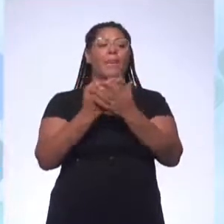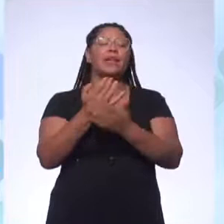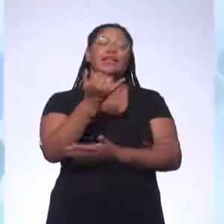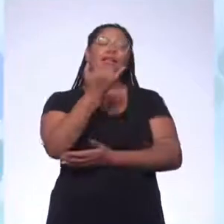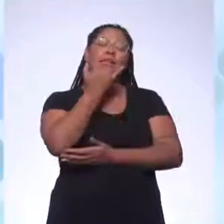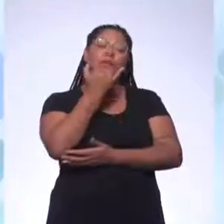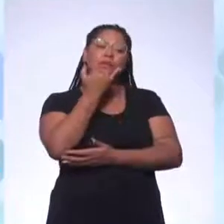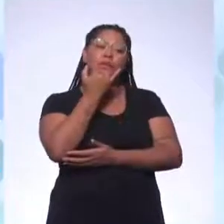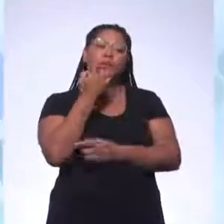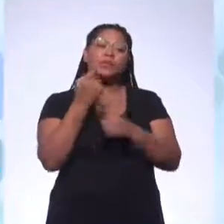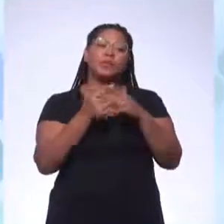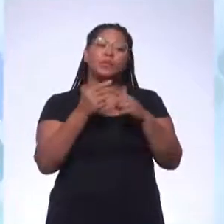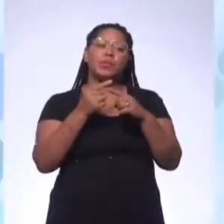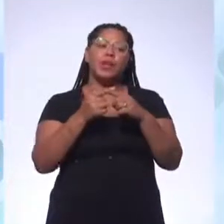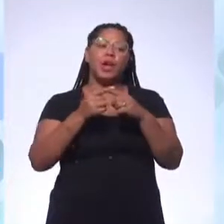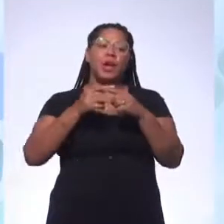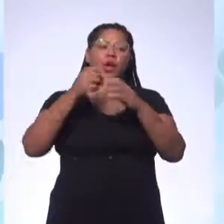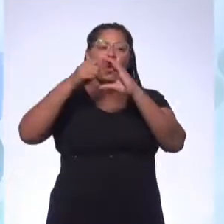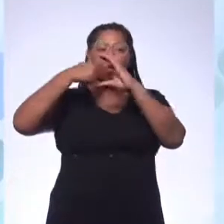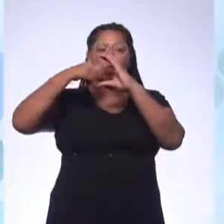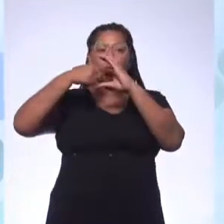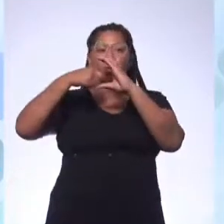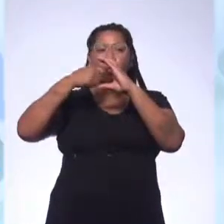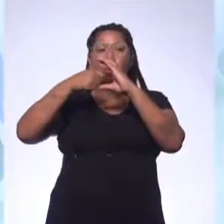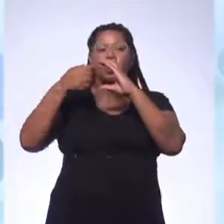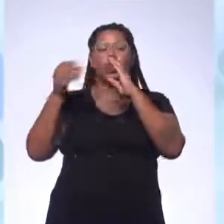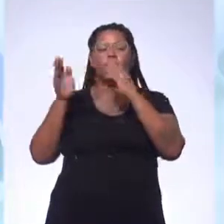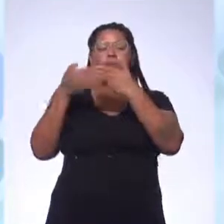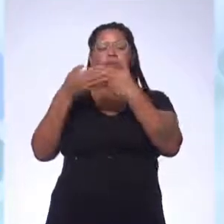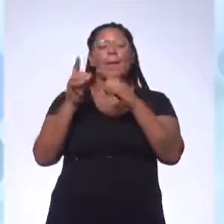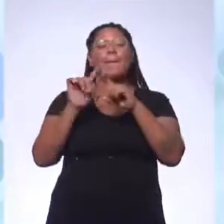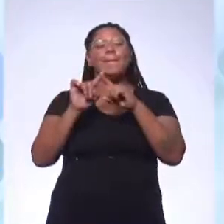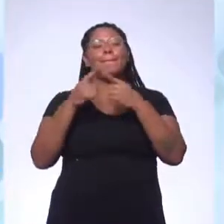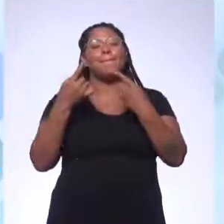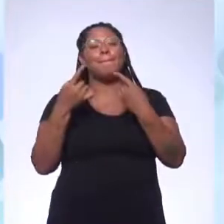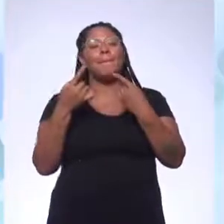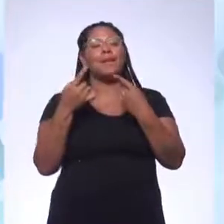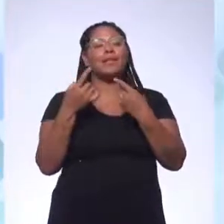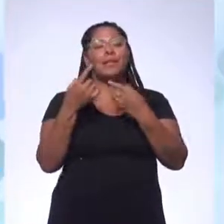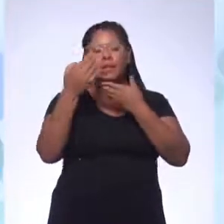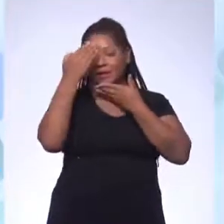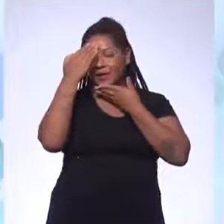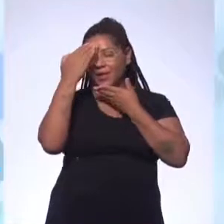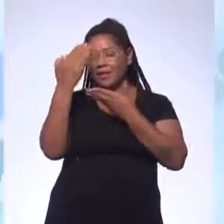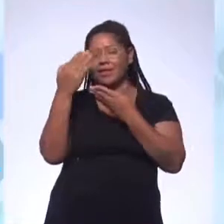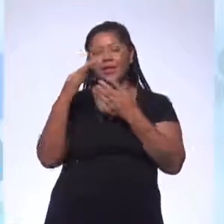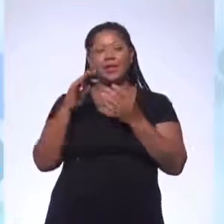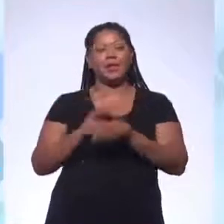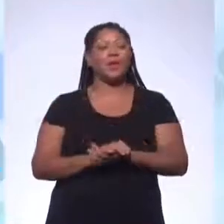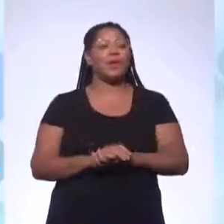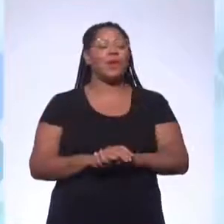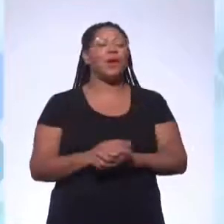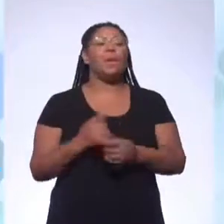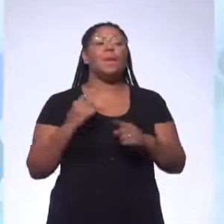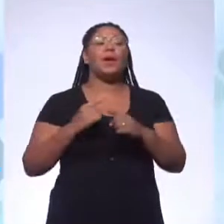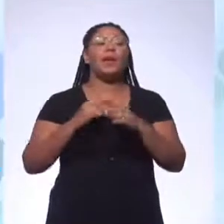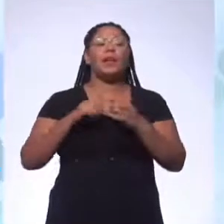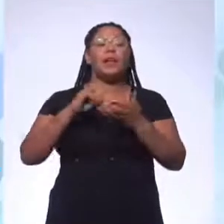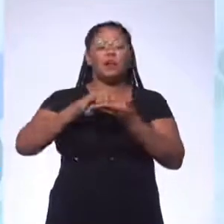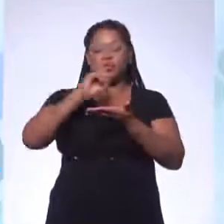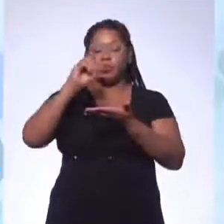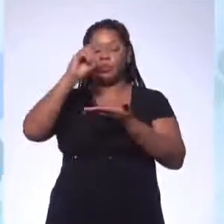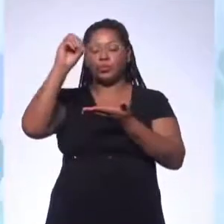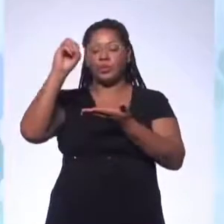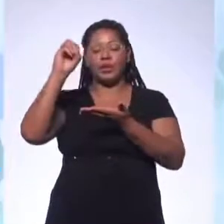eu cortei a aula nos dados quantitativos, mas quem deve aqui aparecer no CMSP é os nossos